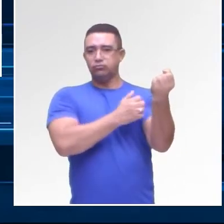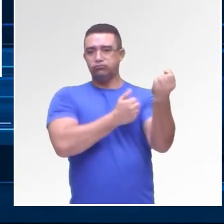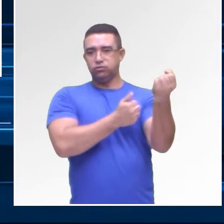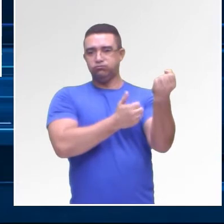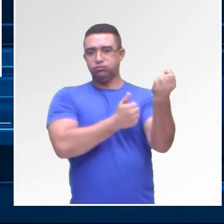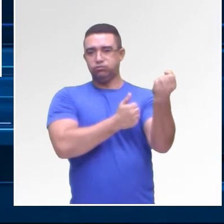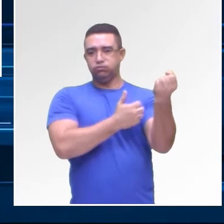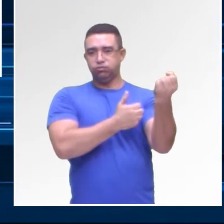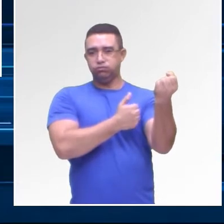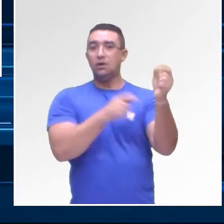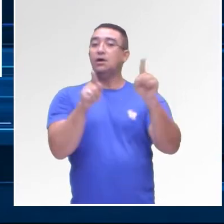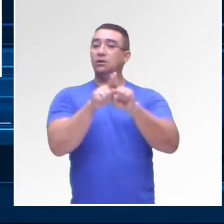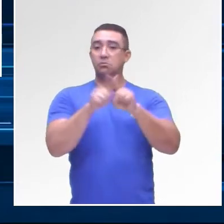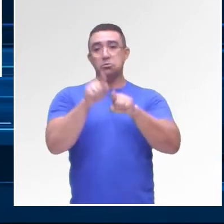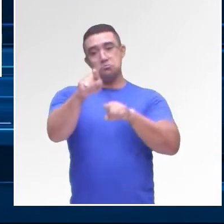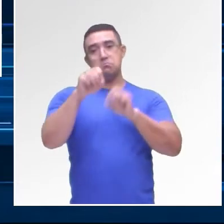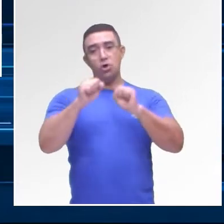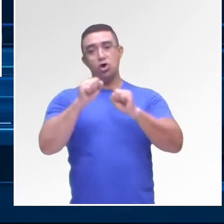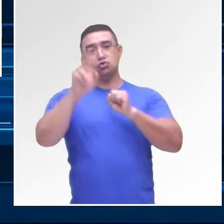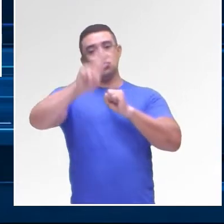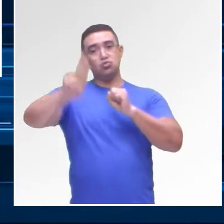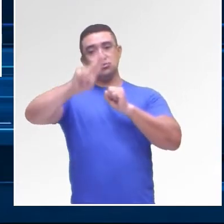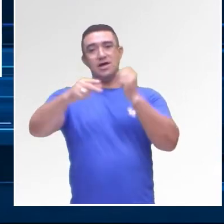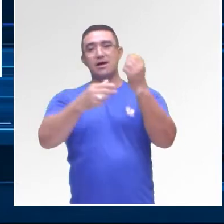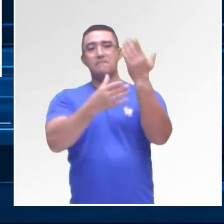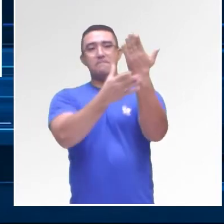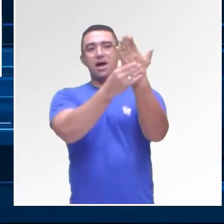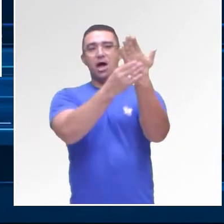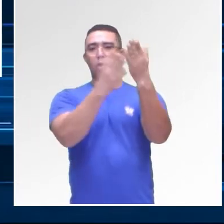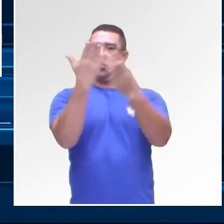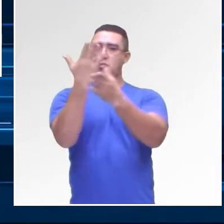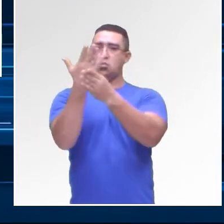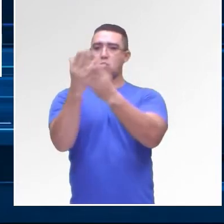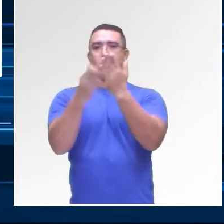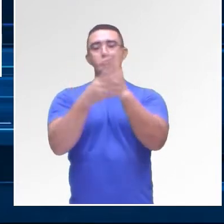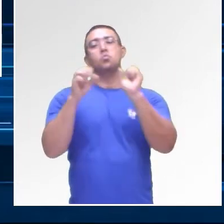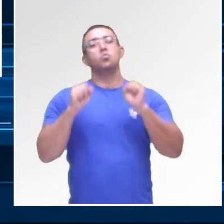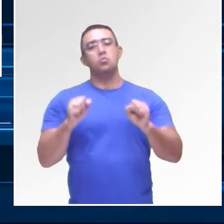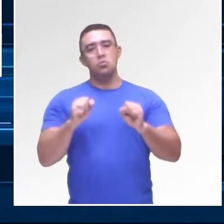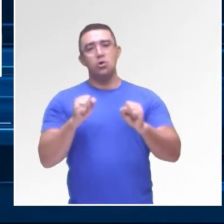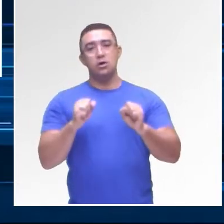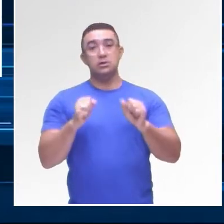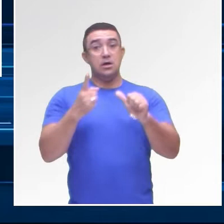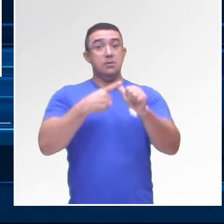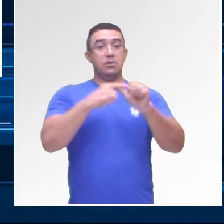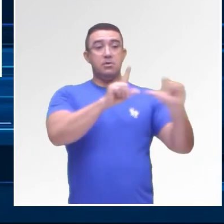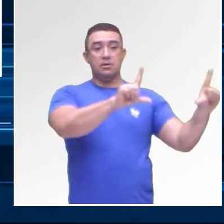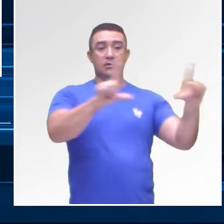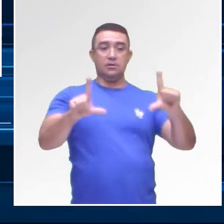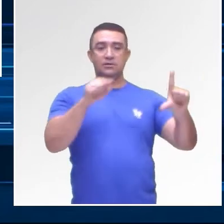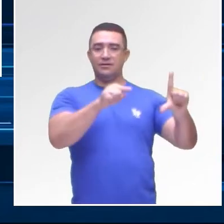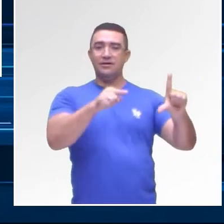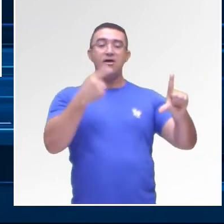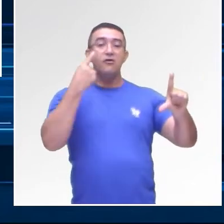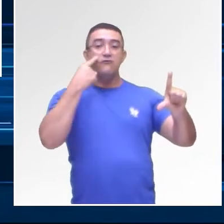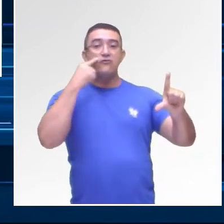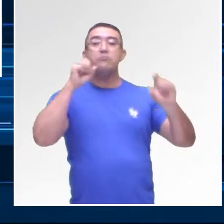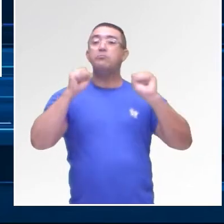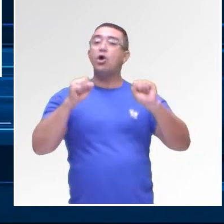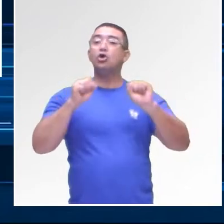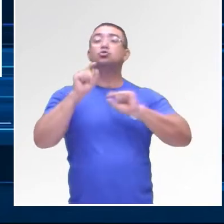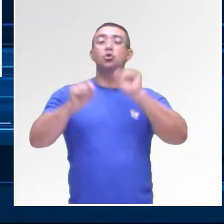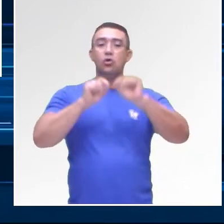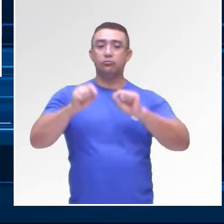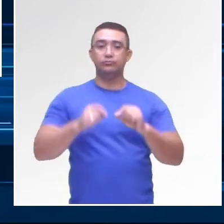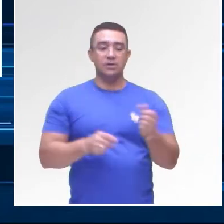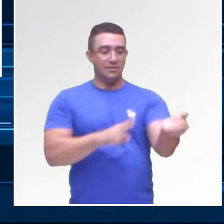as suas mãos, como está demonstrando nas 2 imagens. Então, na primeira imagem, você pode aferir aí